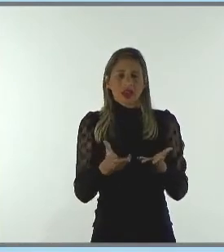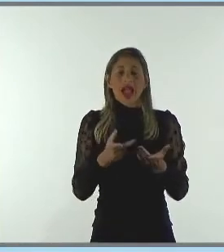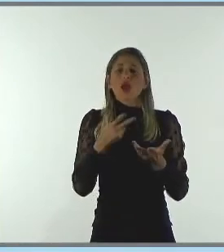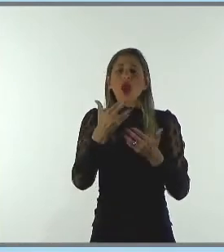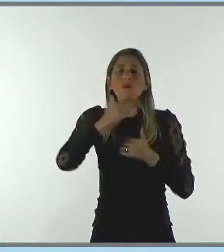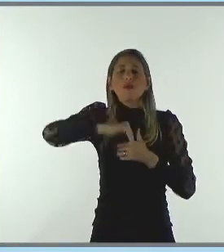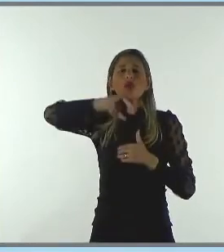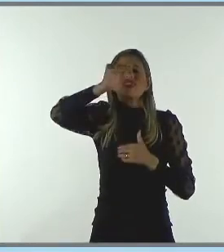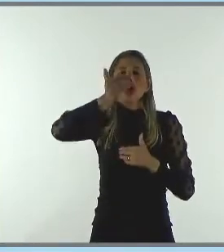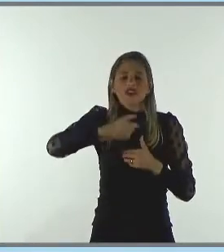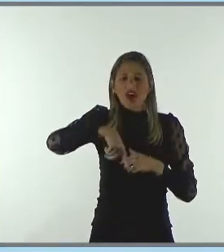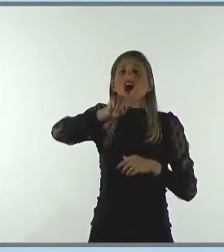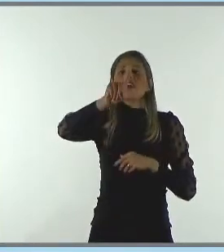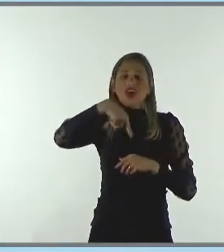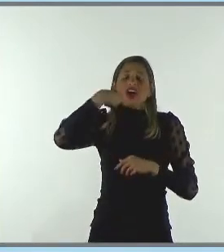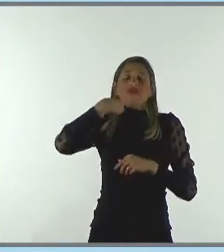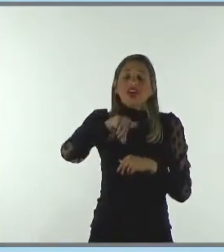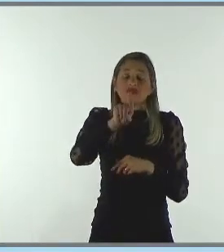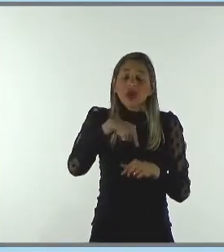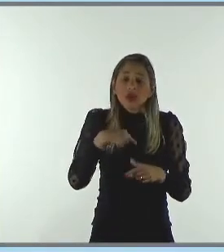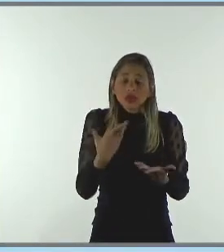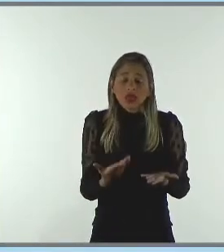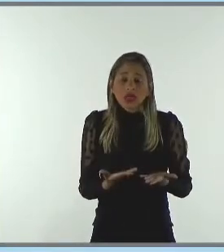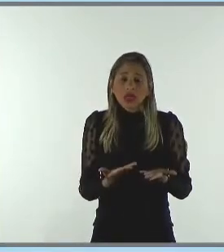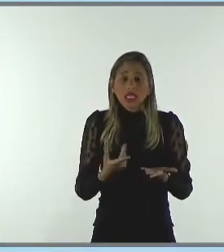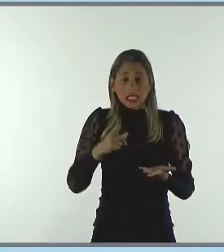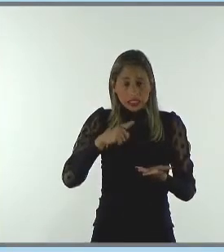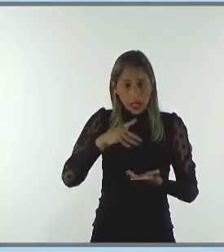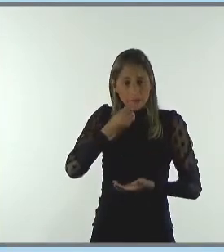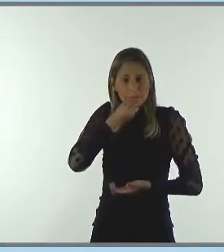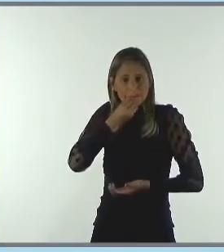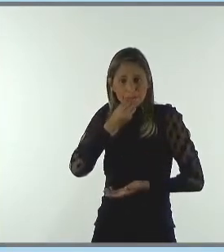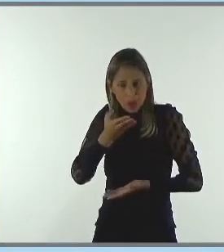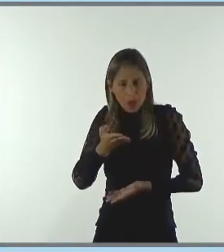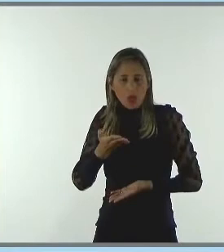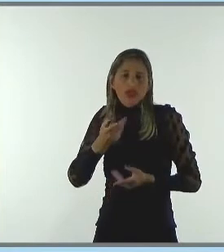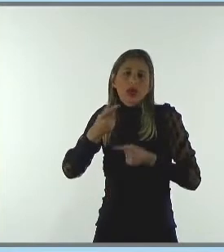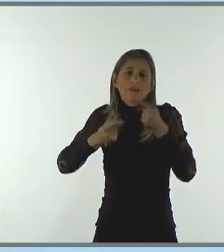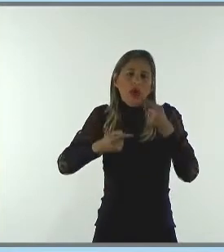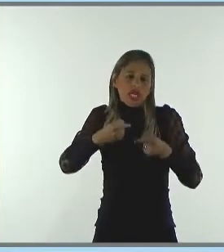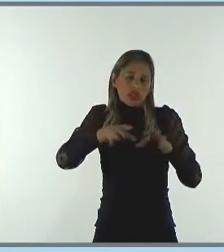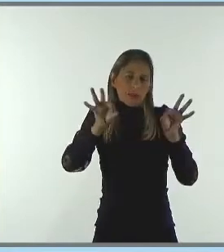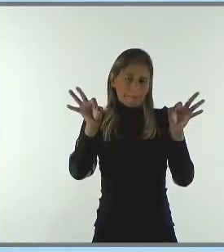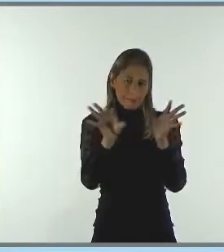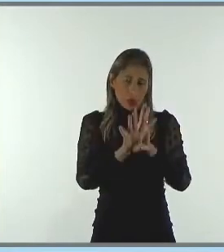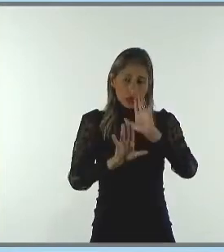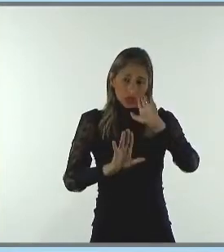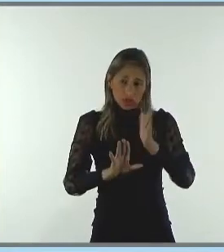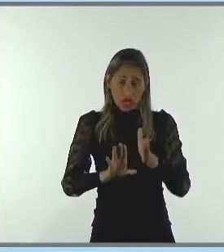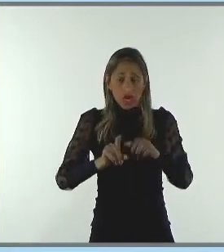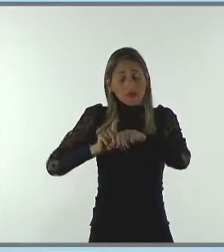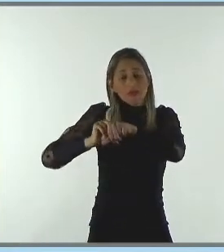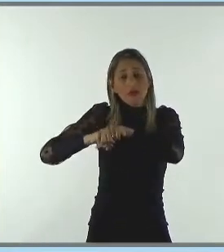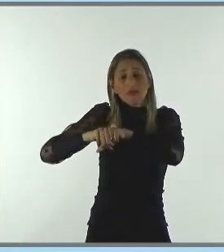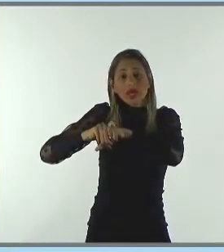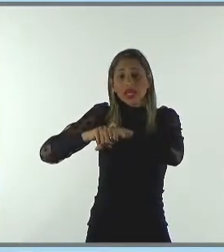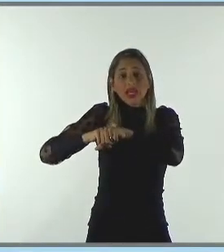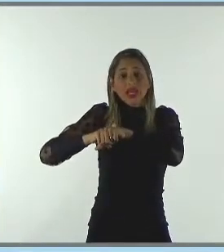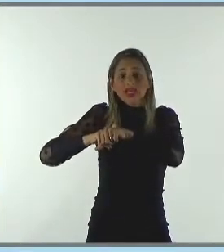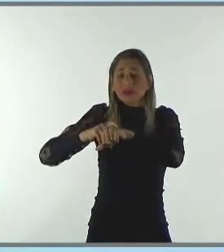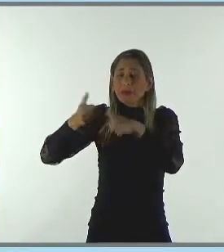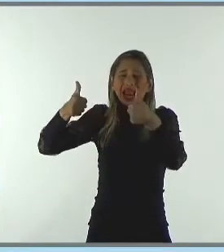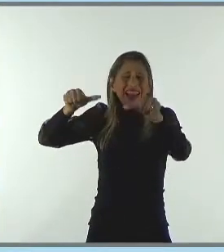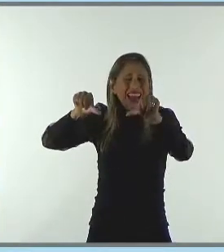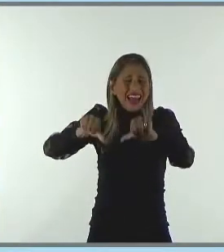montanha-russa. Há momentos em que você tem um bom trânsito, porque tem políticas definidas, e há momentos em que tudo isso cai por